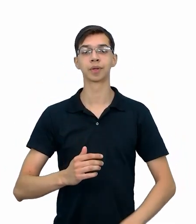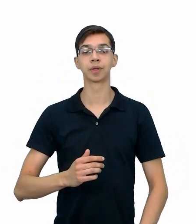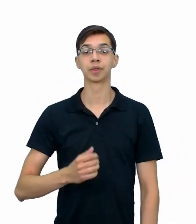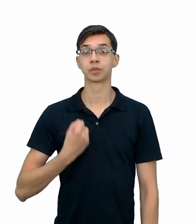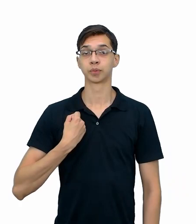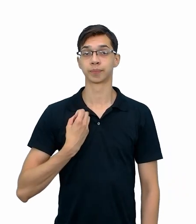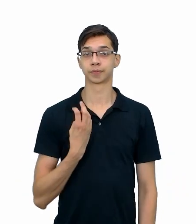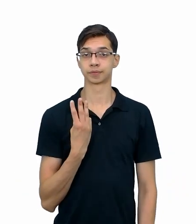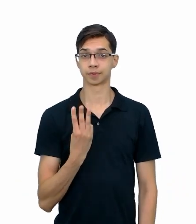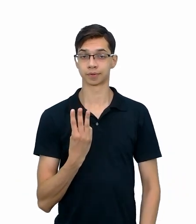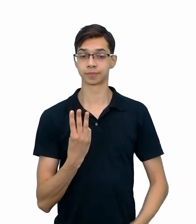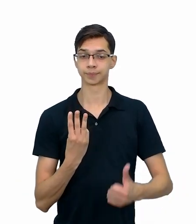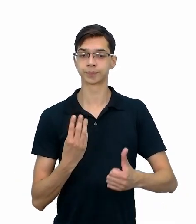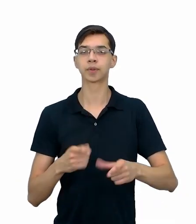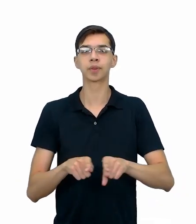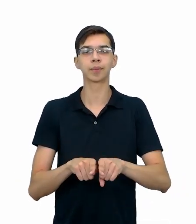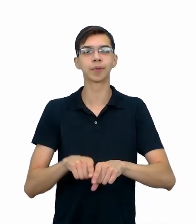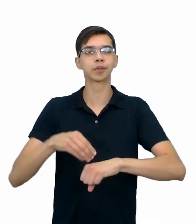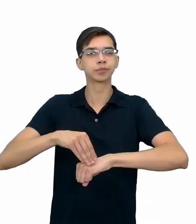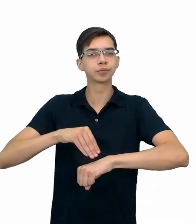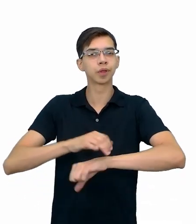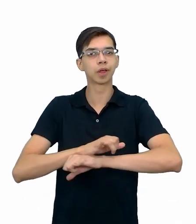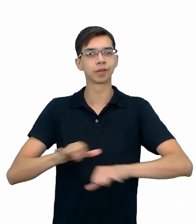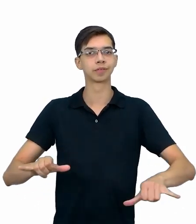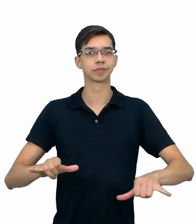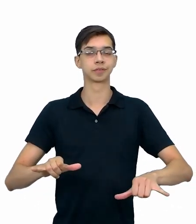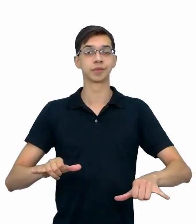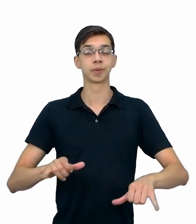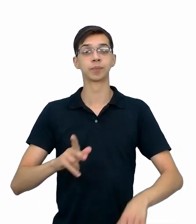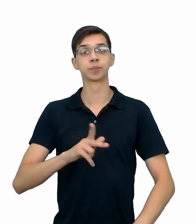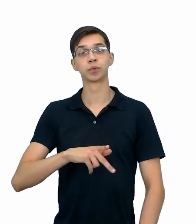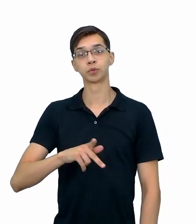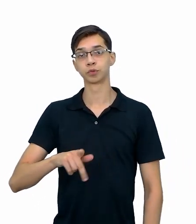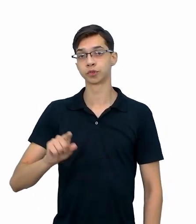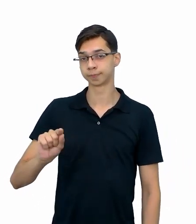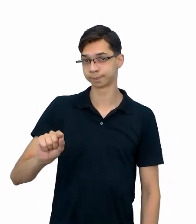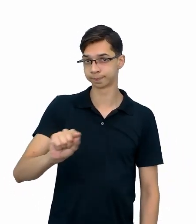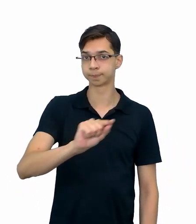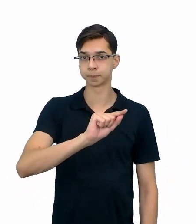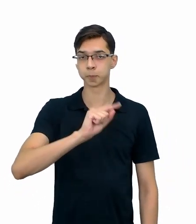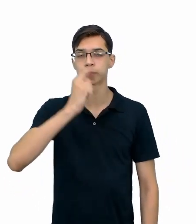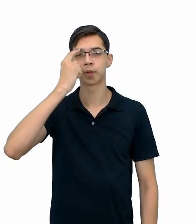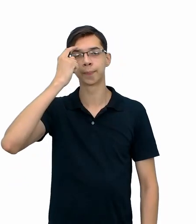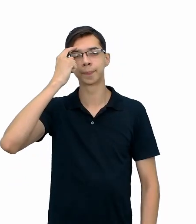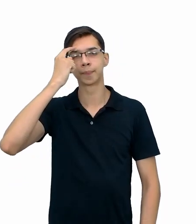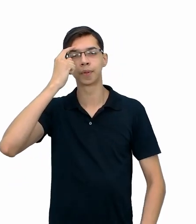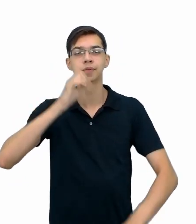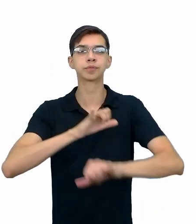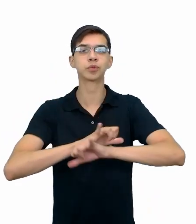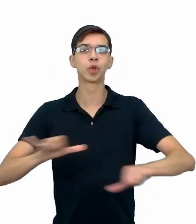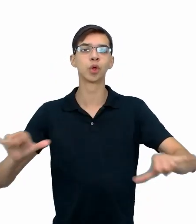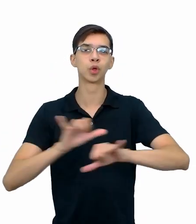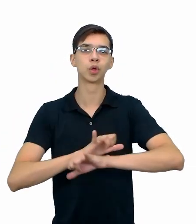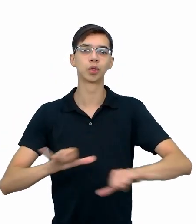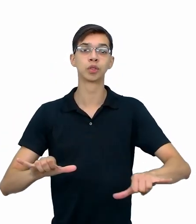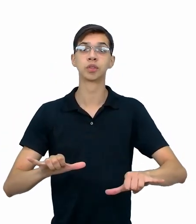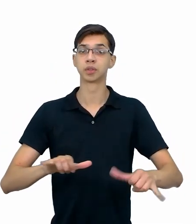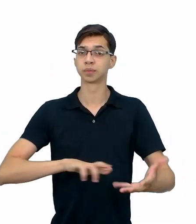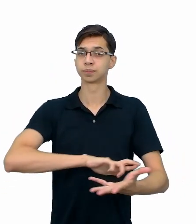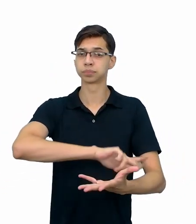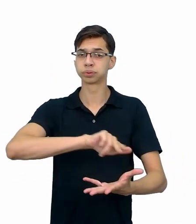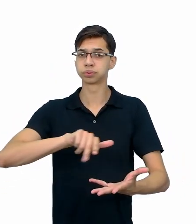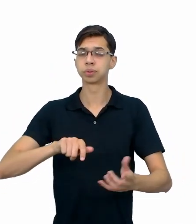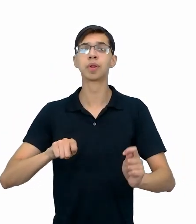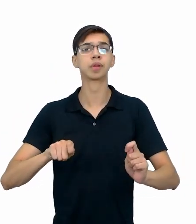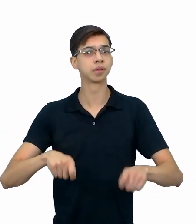colocar aqui também como sugestão, né, professor, pensar, então, que, além dessa notícia, podemos também trabalhar outras notícias, né?